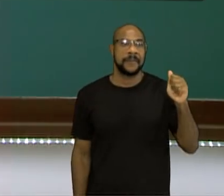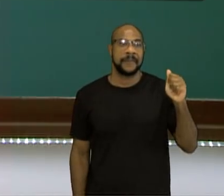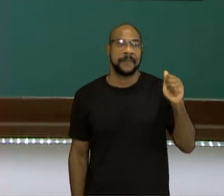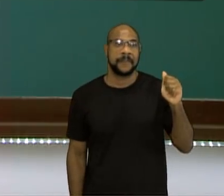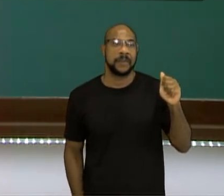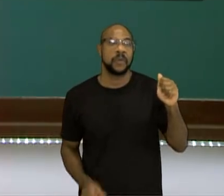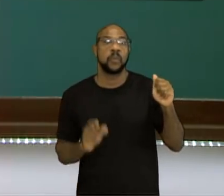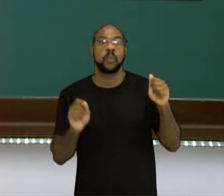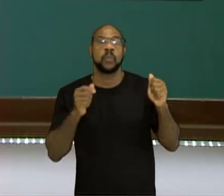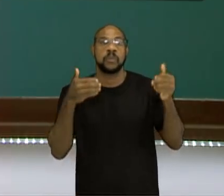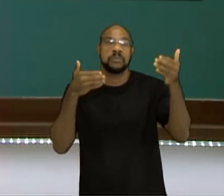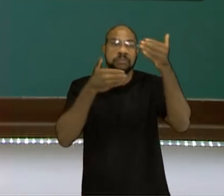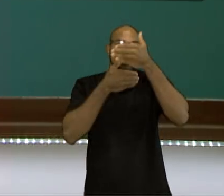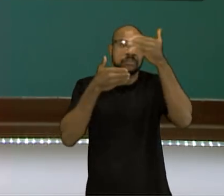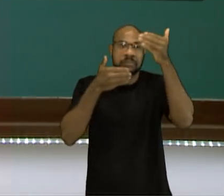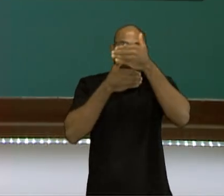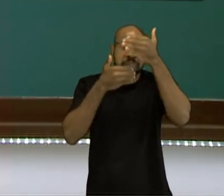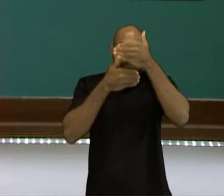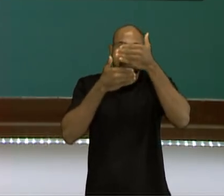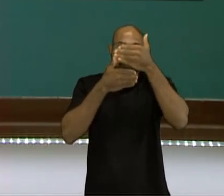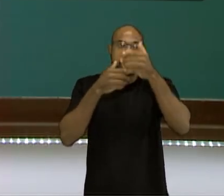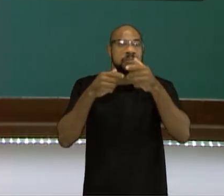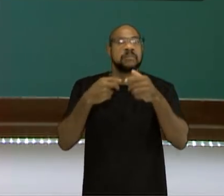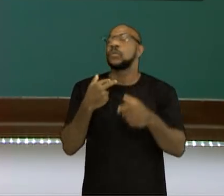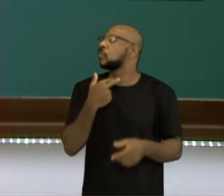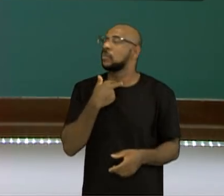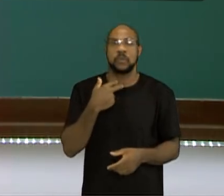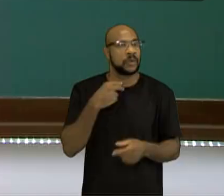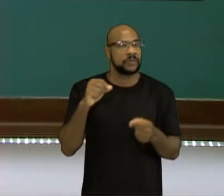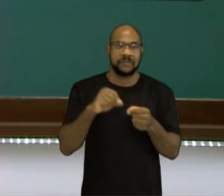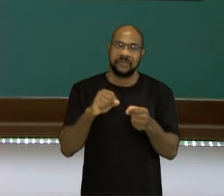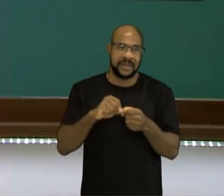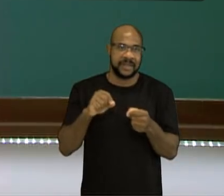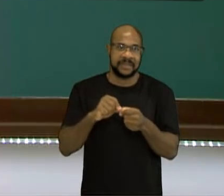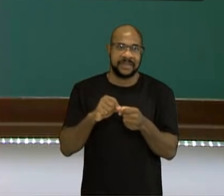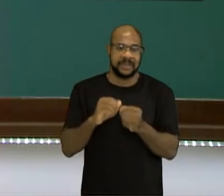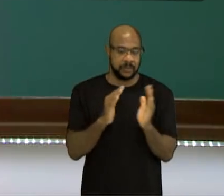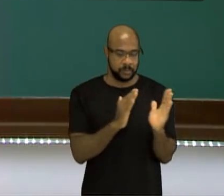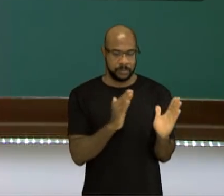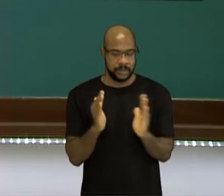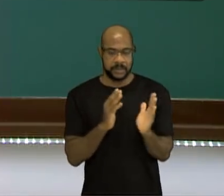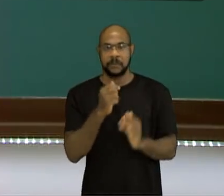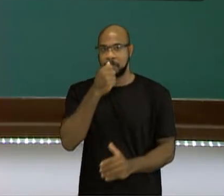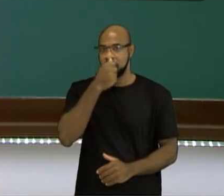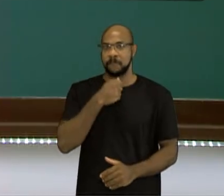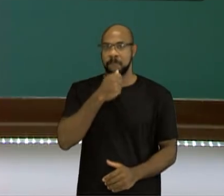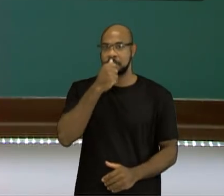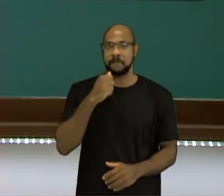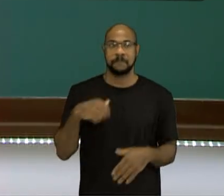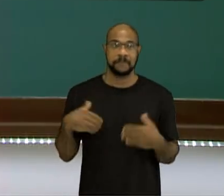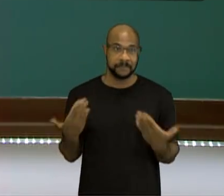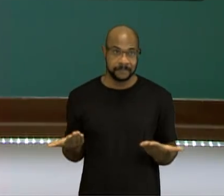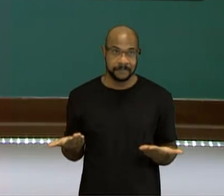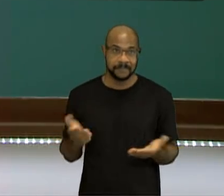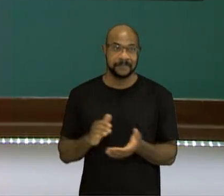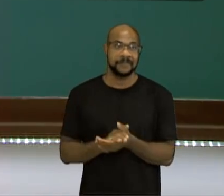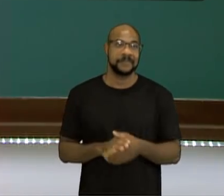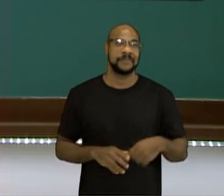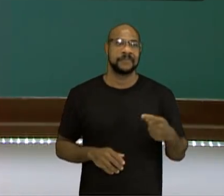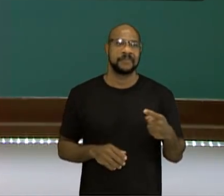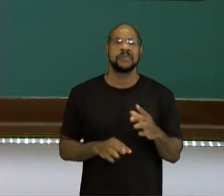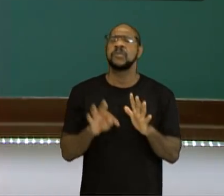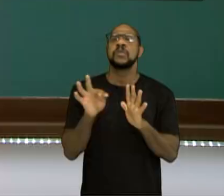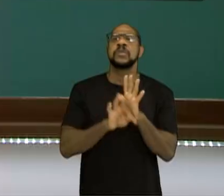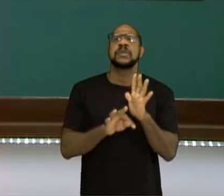os muçulmanos não podem fazer durante o Ramadã? Que parte que estava falando isso do texto? Será que é no comecinho